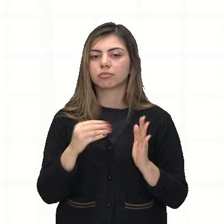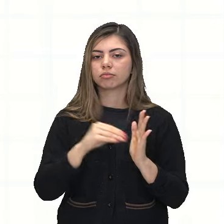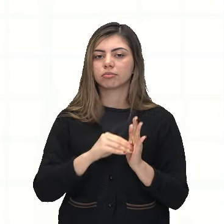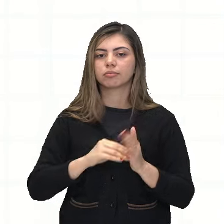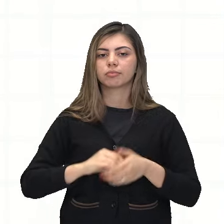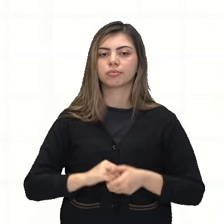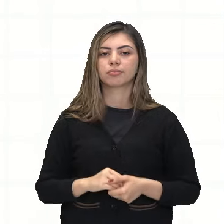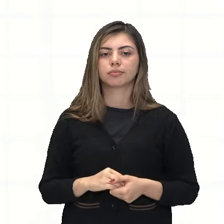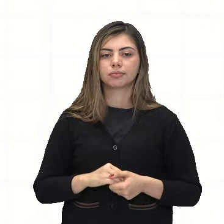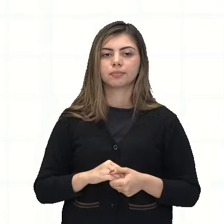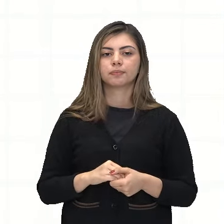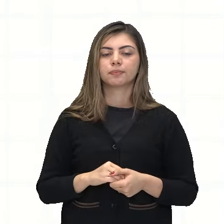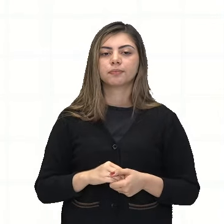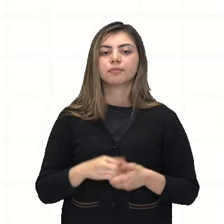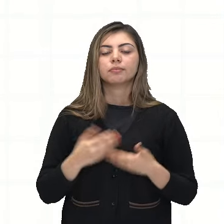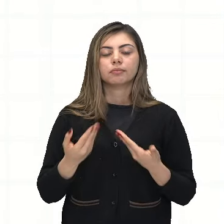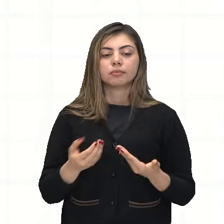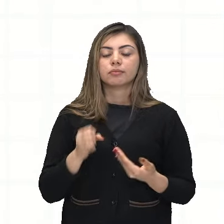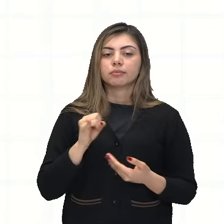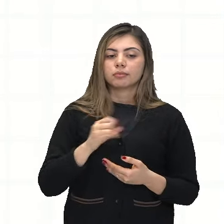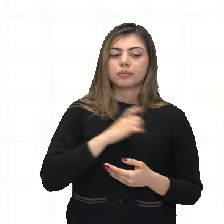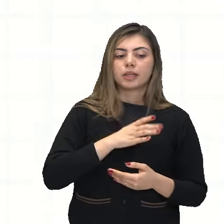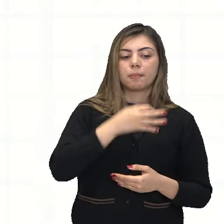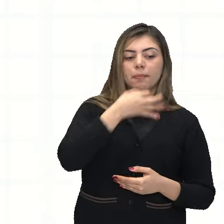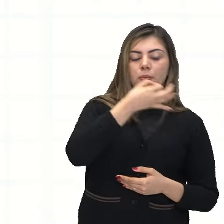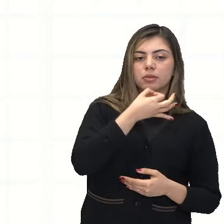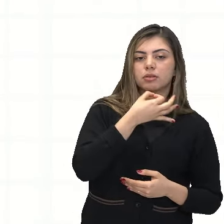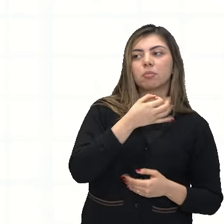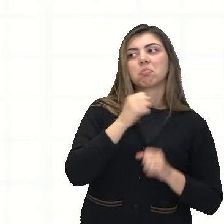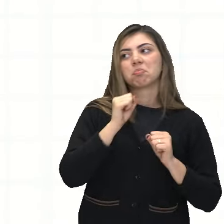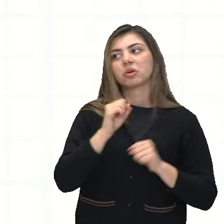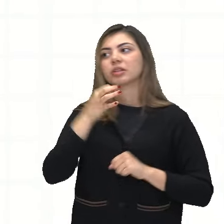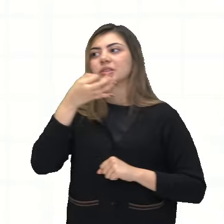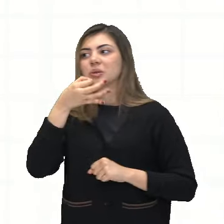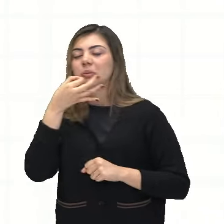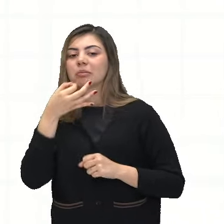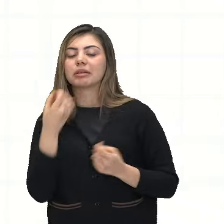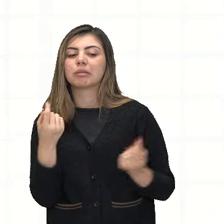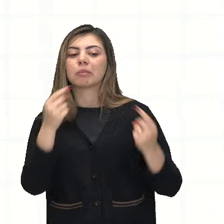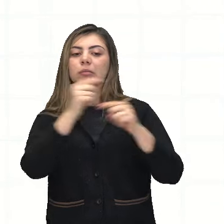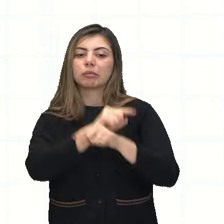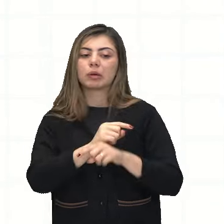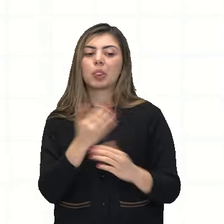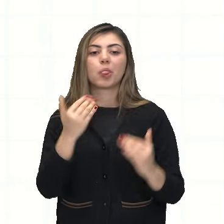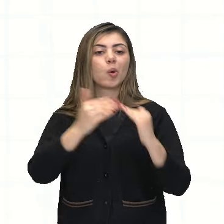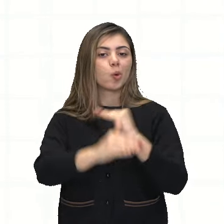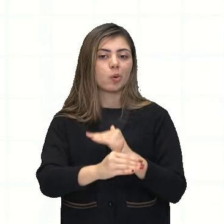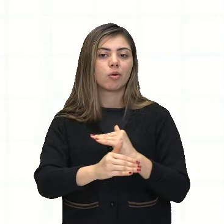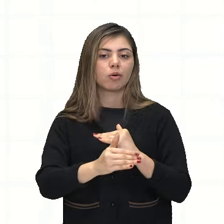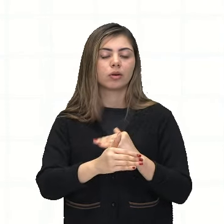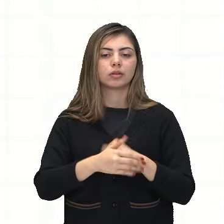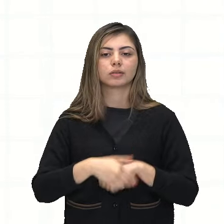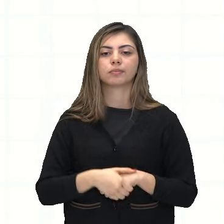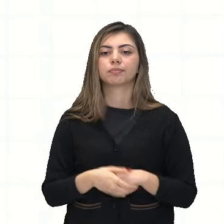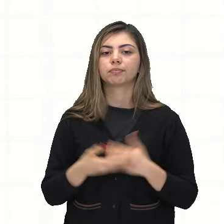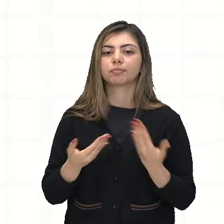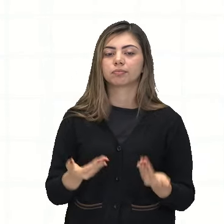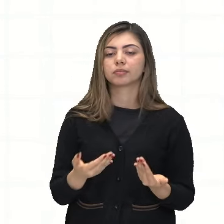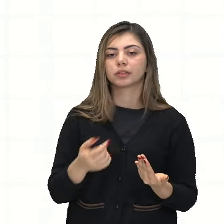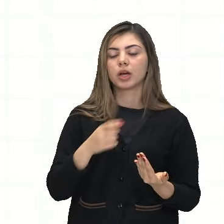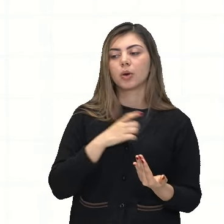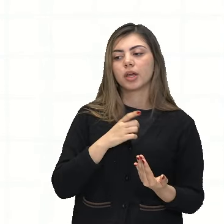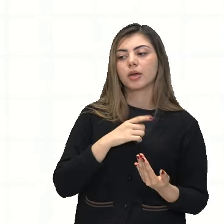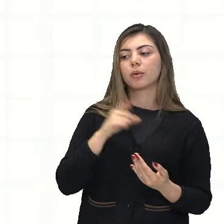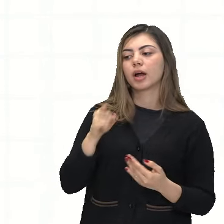pontos se eu tenho argumento eu tenho também contraargumento que são as objeções eu declaro contra